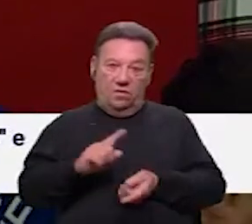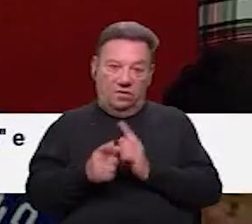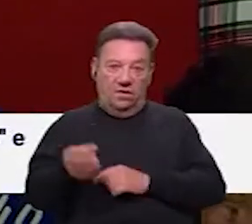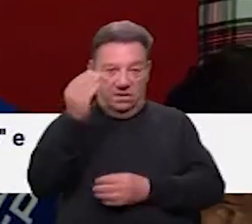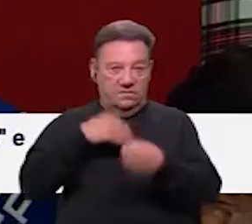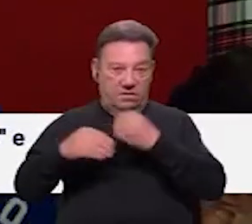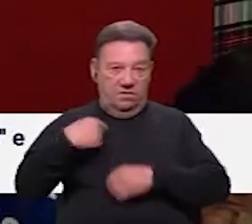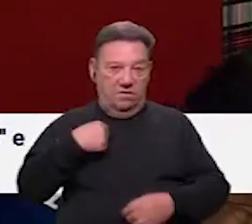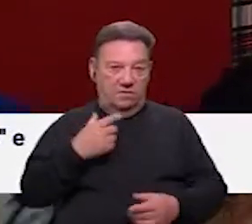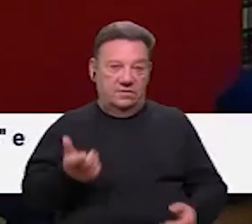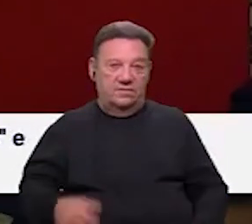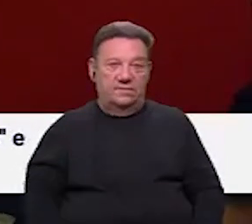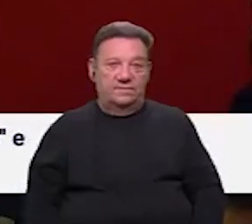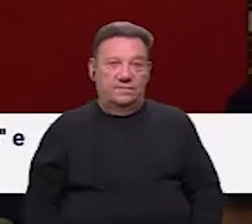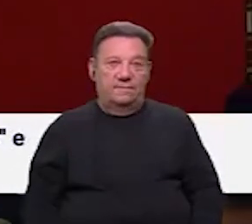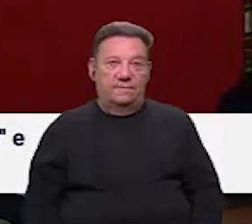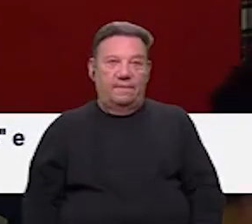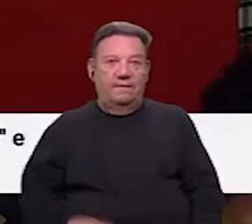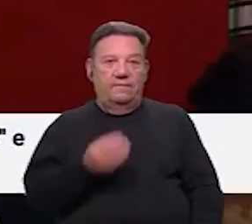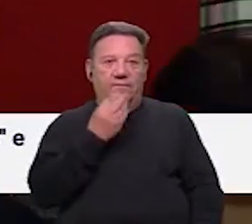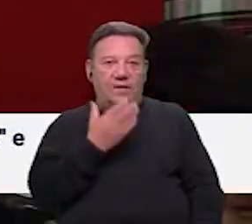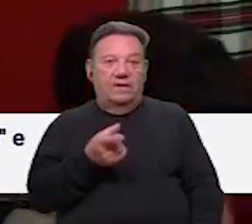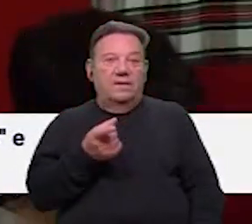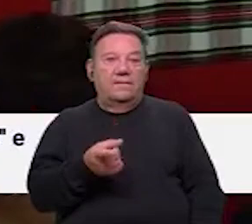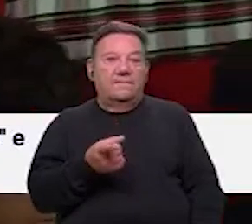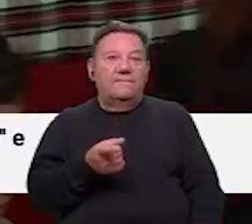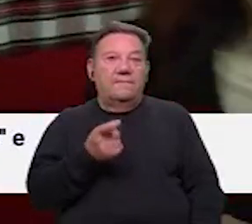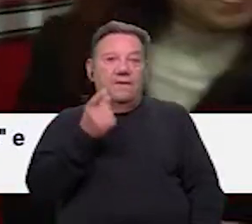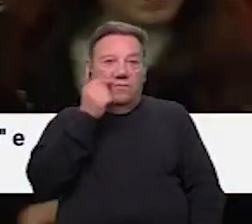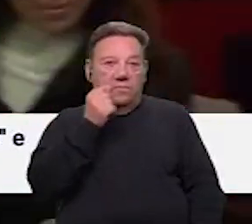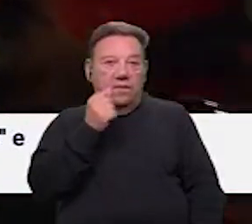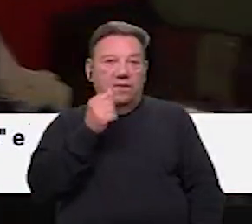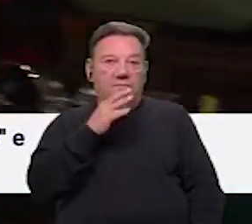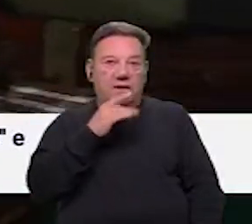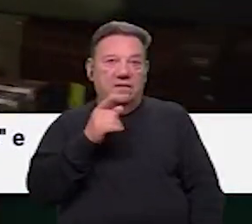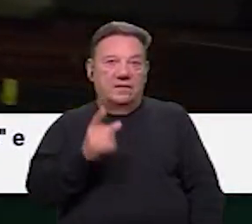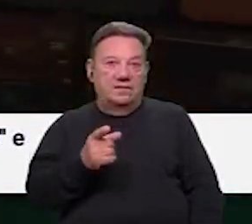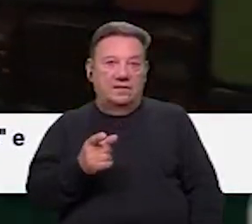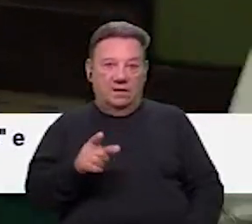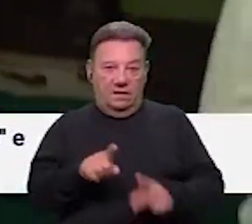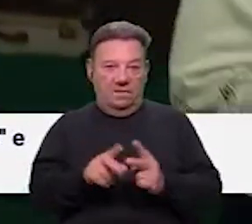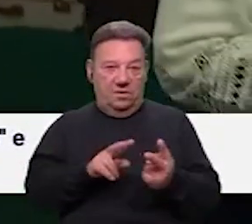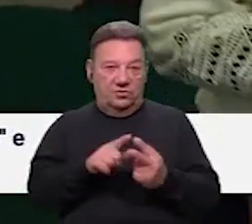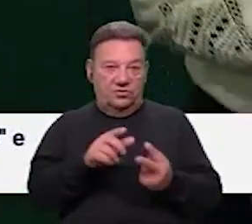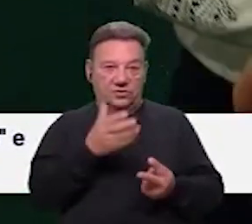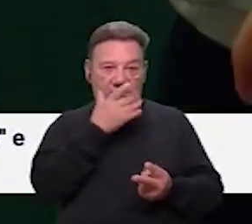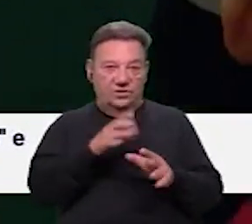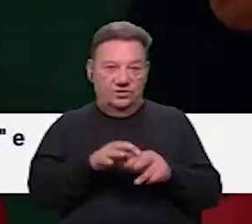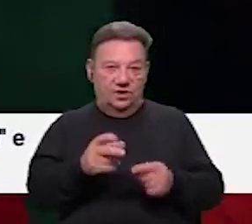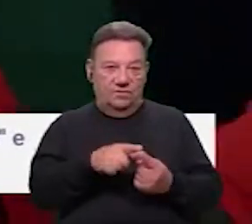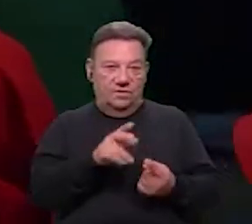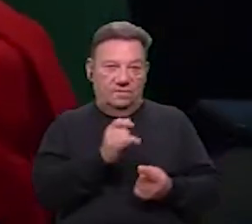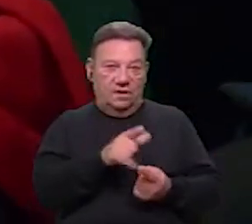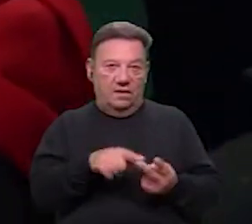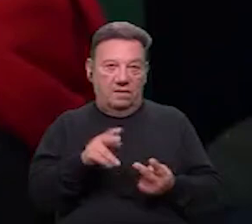nos ensinam a nós. Muito bem. E aqui, os pais destes irmãos dos gêmeos, do Miguel e do